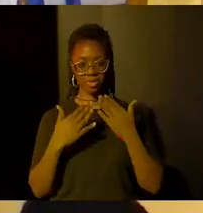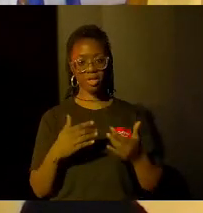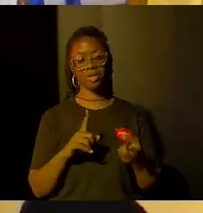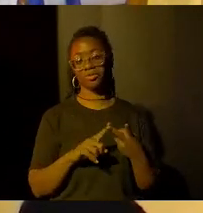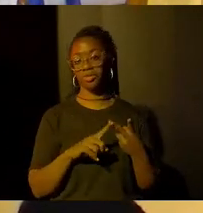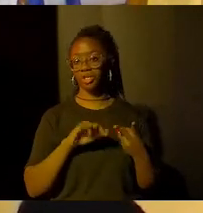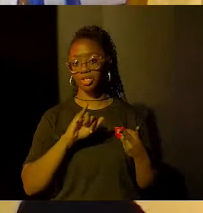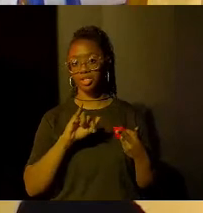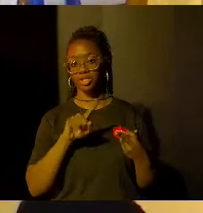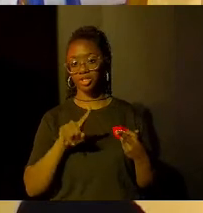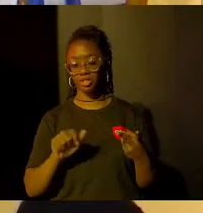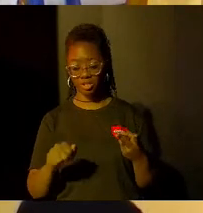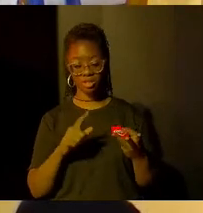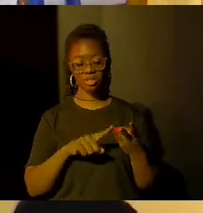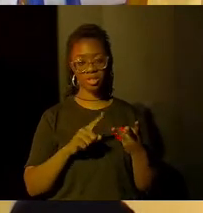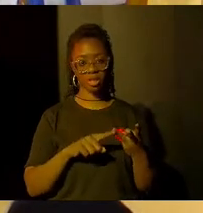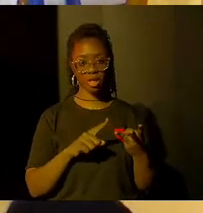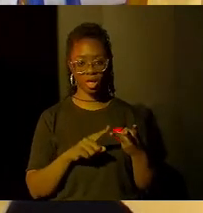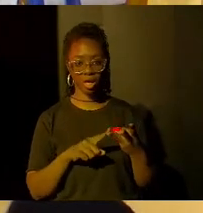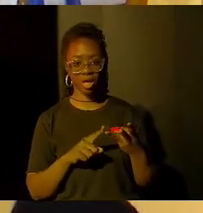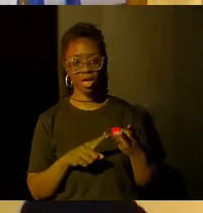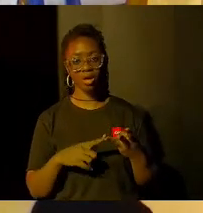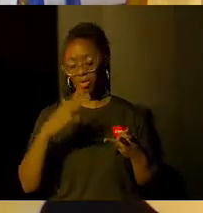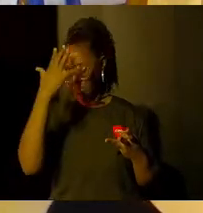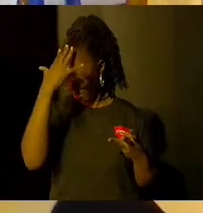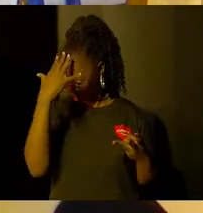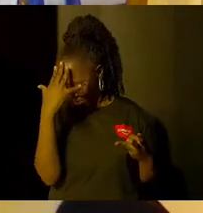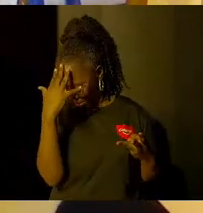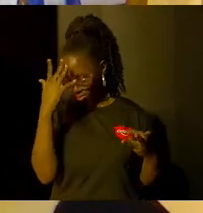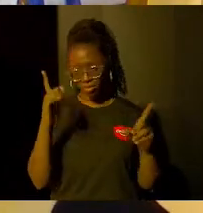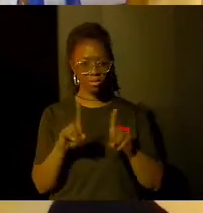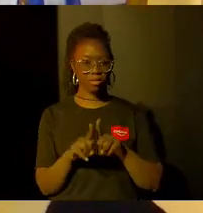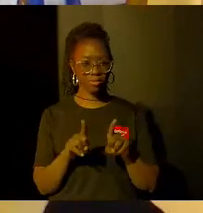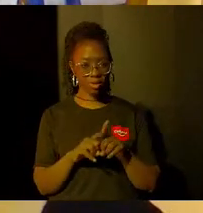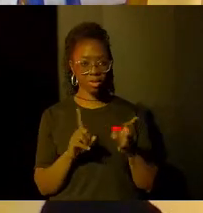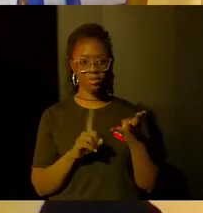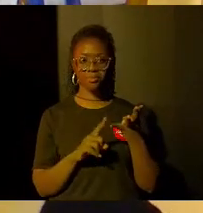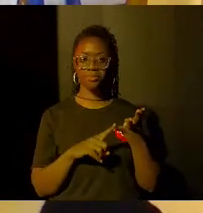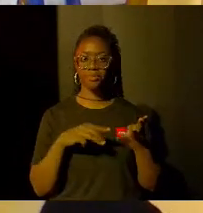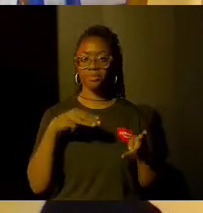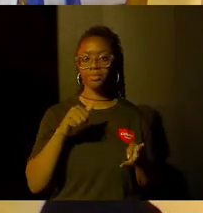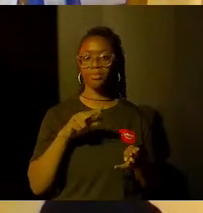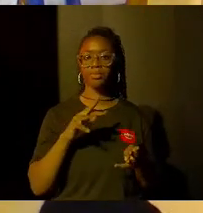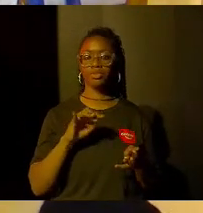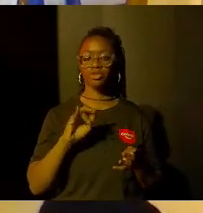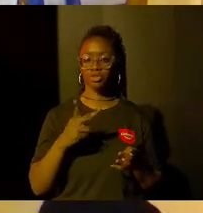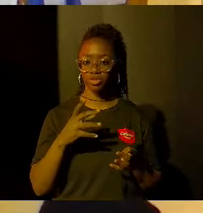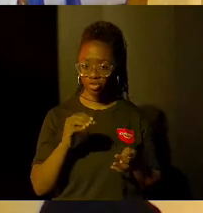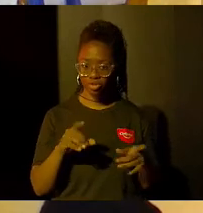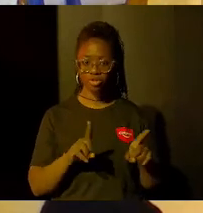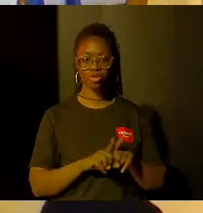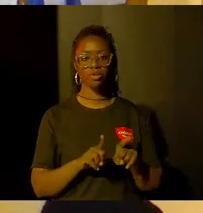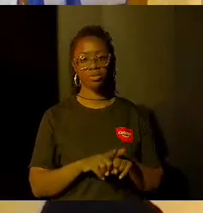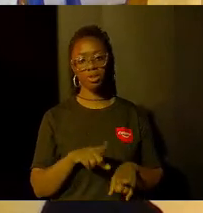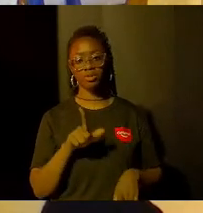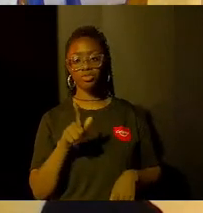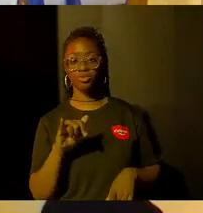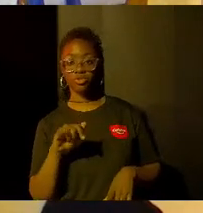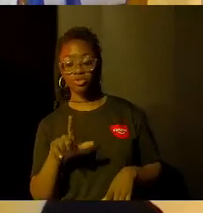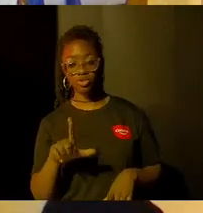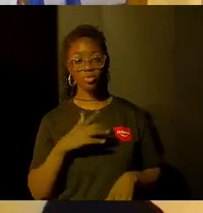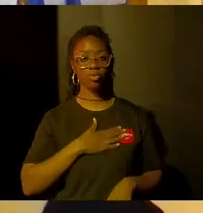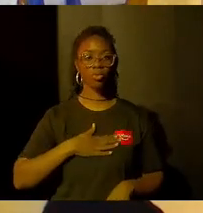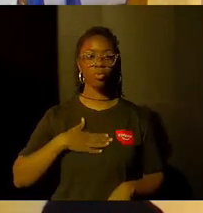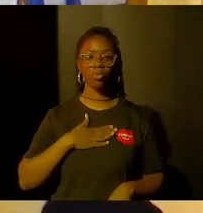tá se apresentando você vê como Michael Jackson já fez aquilo um pouco você vê que o Martinho da Vila tem aquele gingado você vê que o Gil gosta de fazer porque